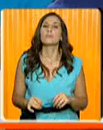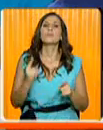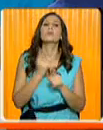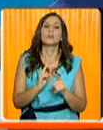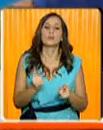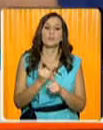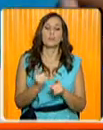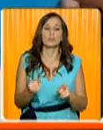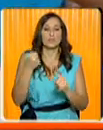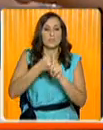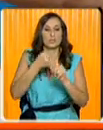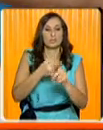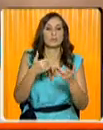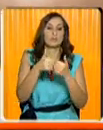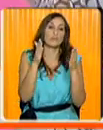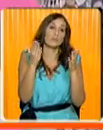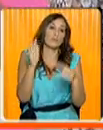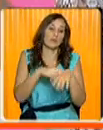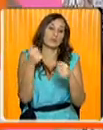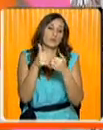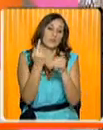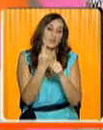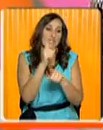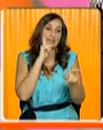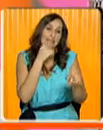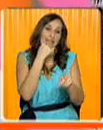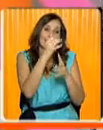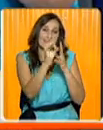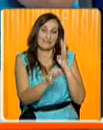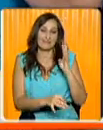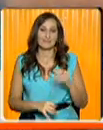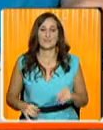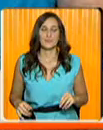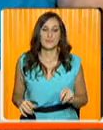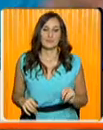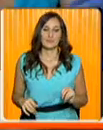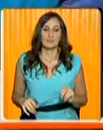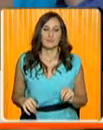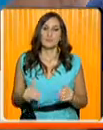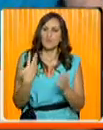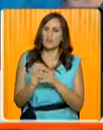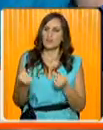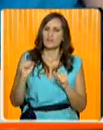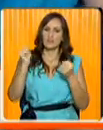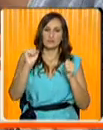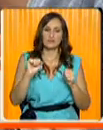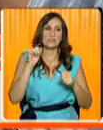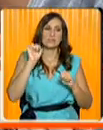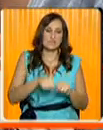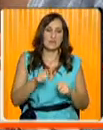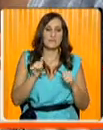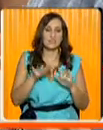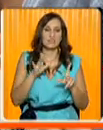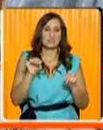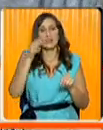é porquê? Porque dá luta, não, porque é preciso perceber. Por tudo isto que foi descrito agora, não é? Por estas conflitualidades. É um desafio constante. Não, claro que sim, mas nós